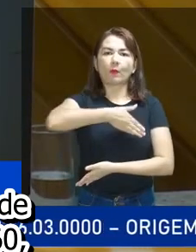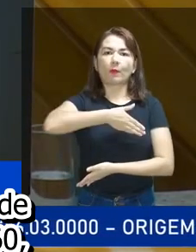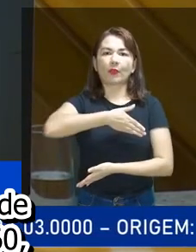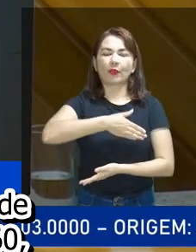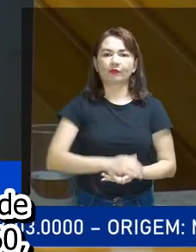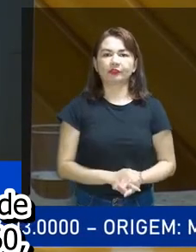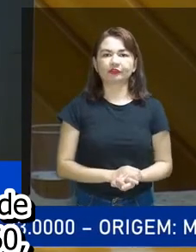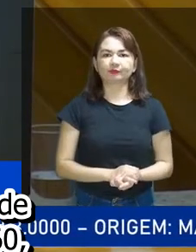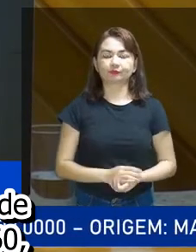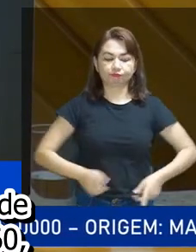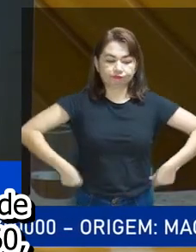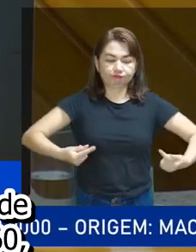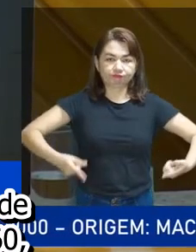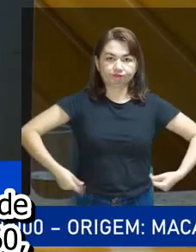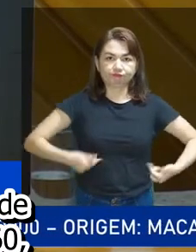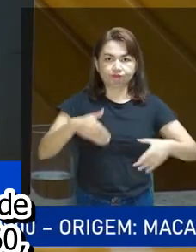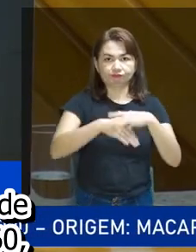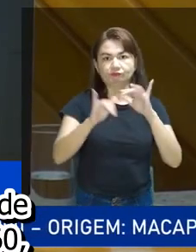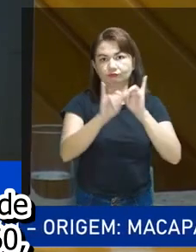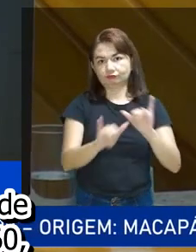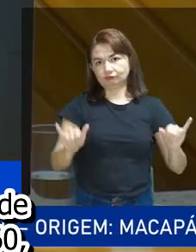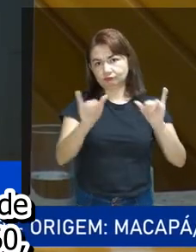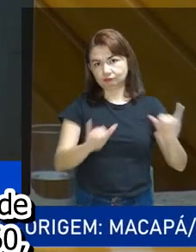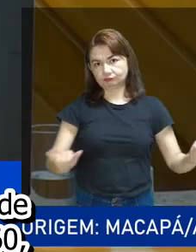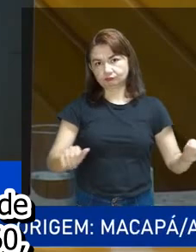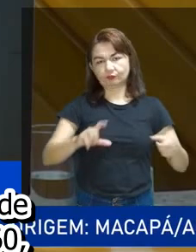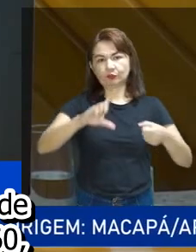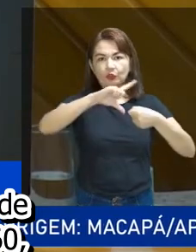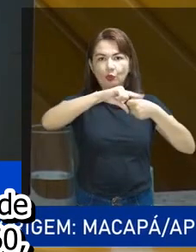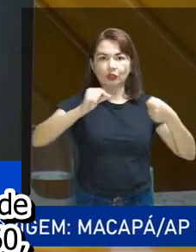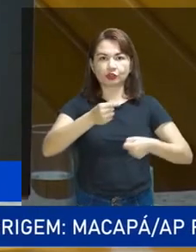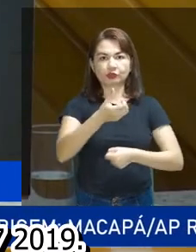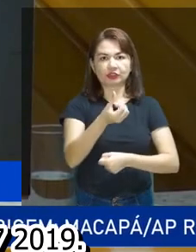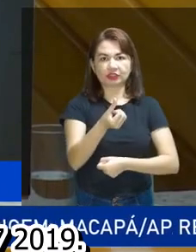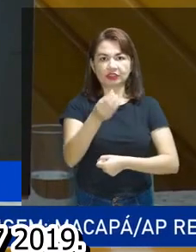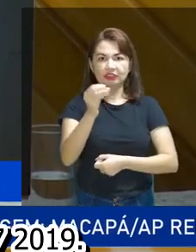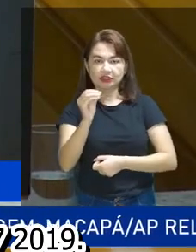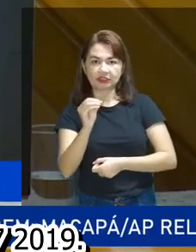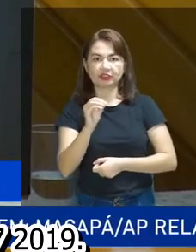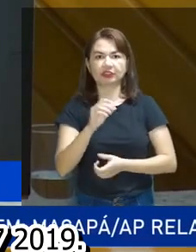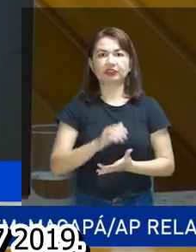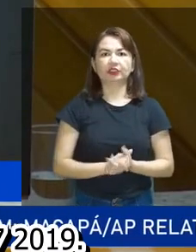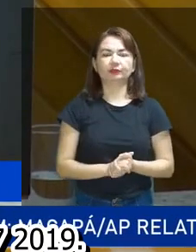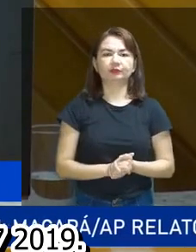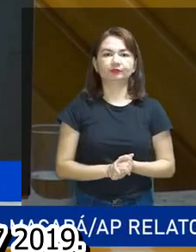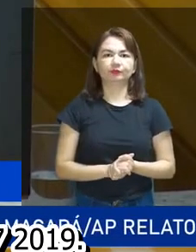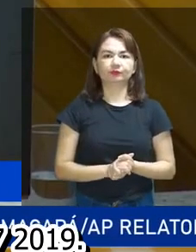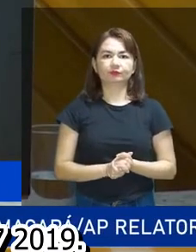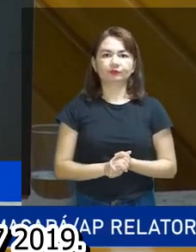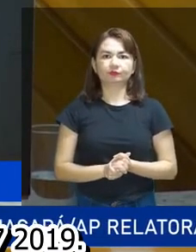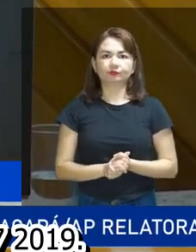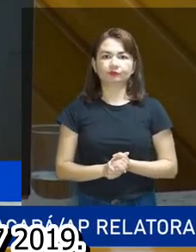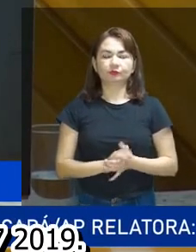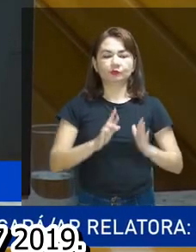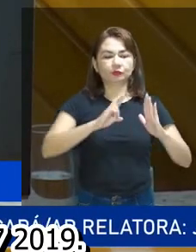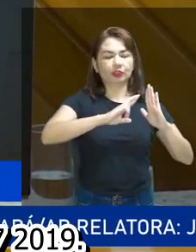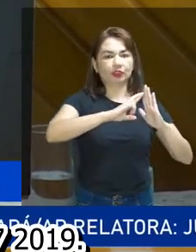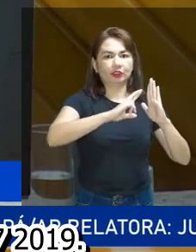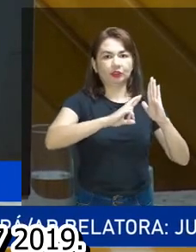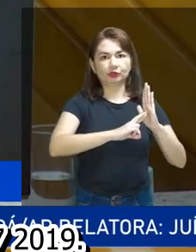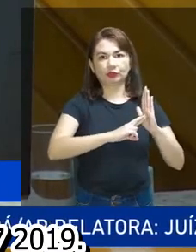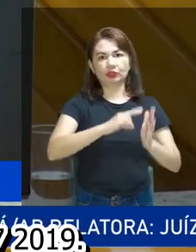comprovação de gastos eleitorais, conforme autoriza o artigo 60, parágrafo 1º, 1 e 3º da Resolução do